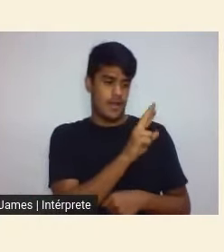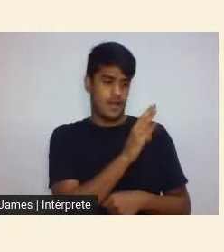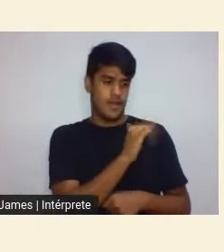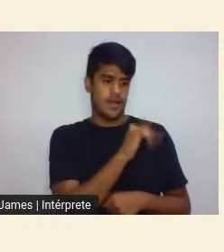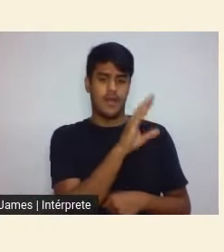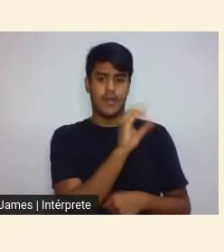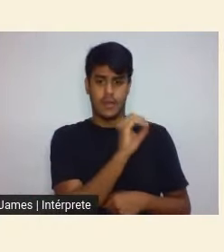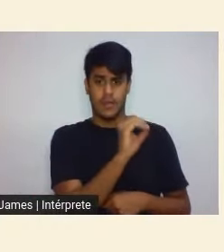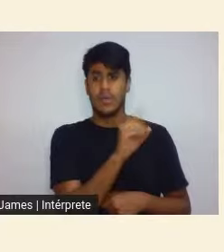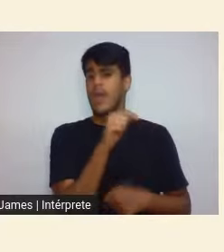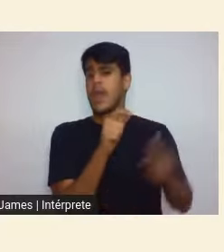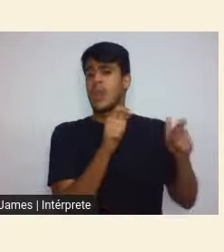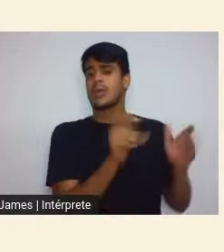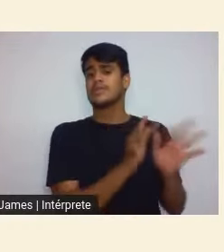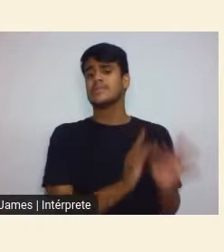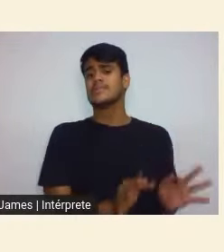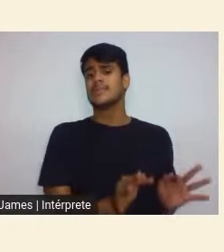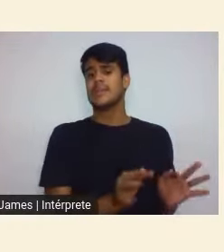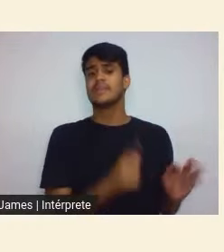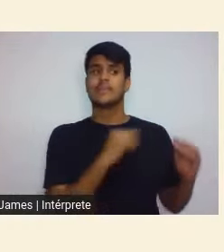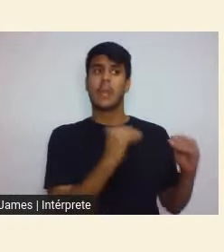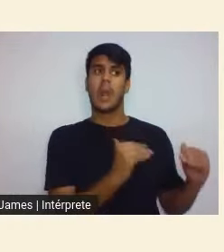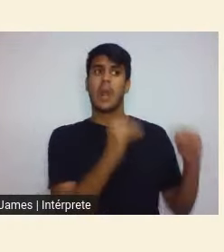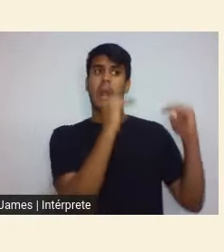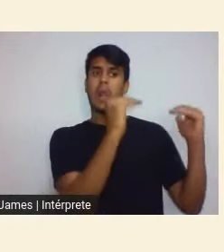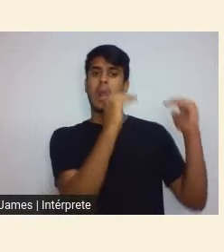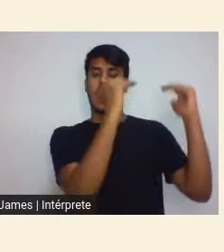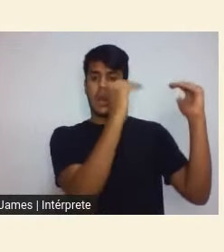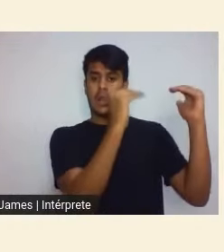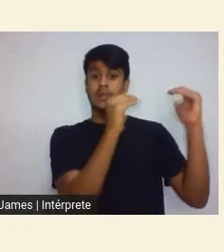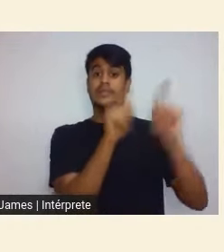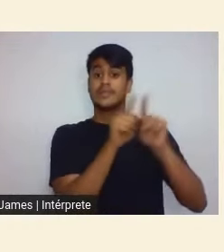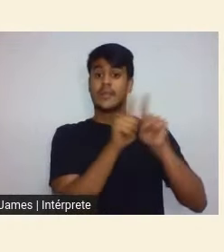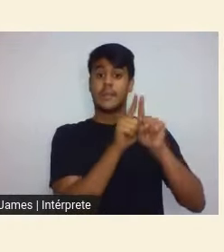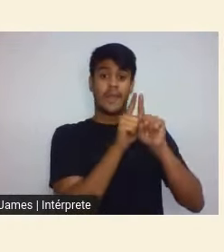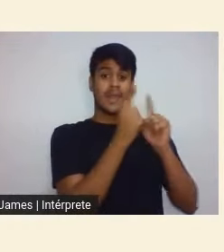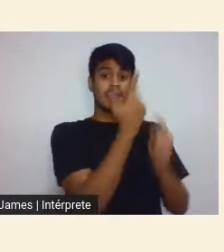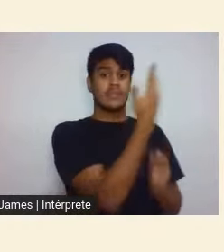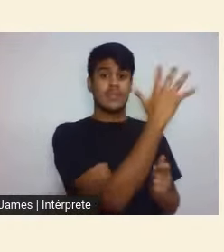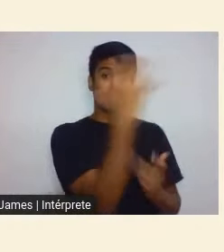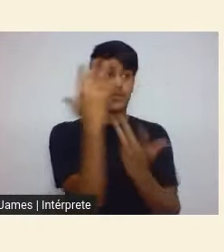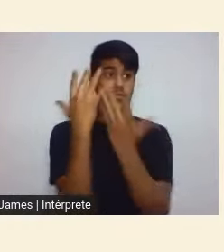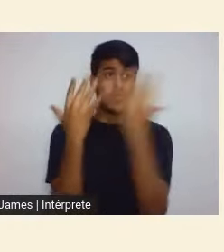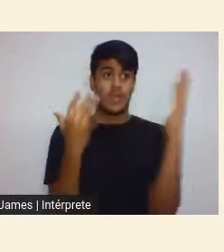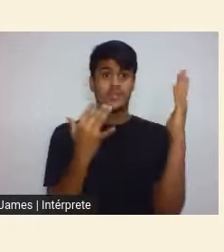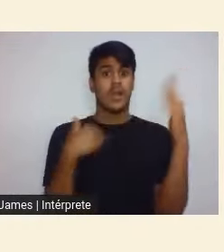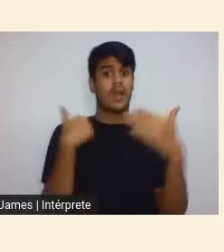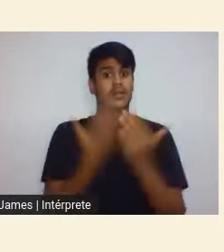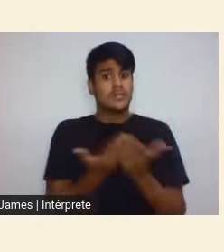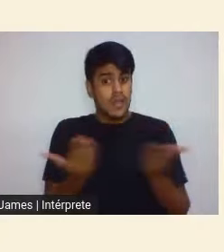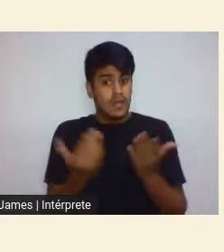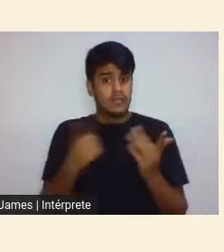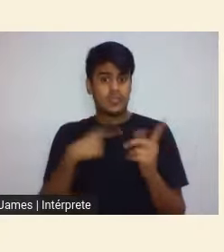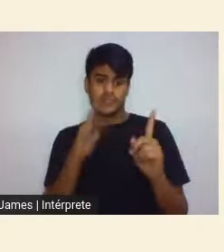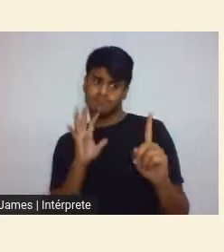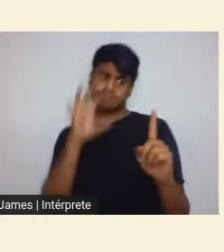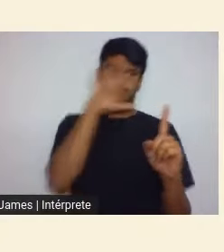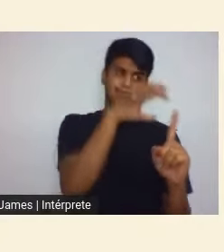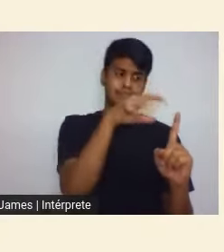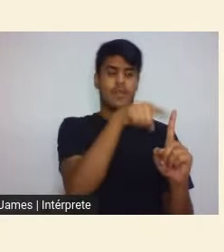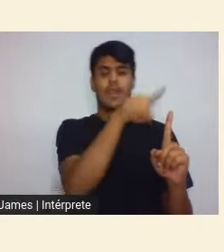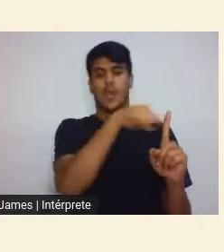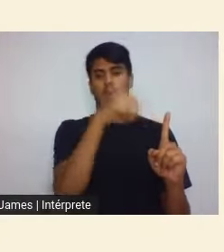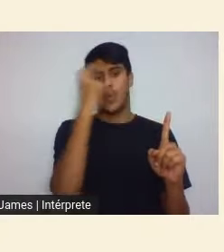e hierarquizada, onde a natureza ainda se impõe sobre a cultura,